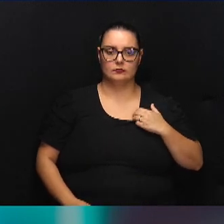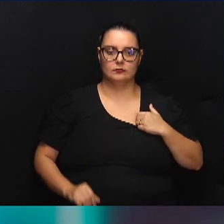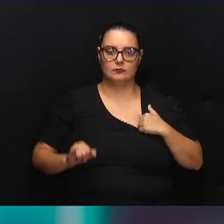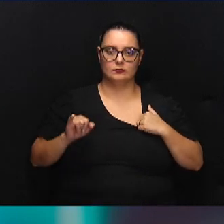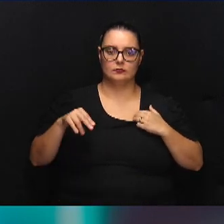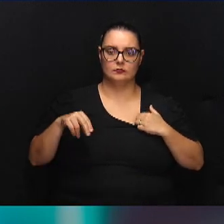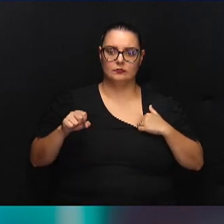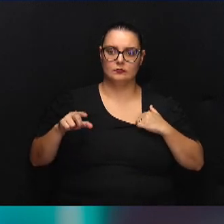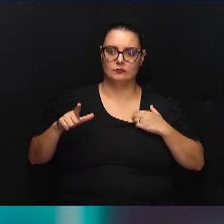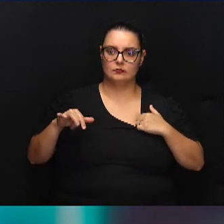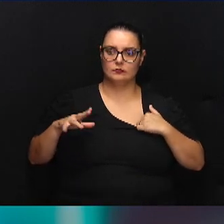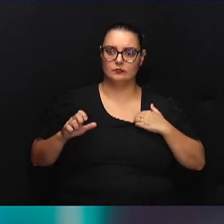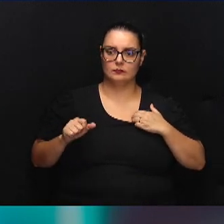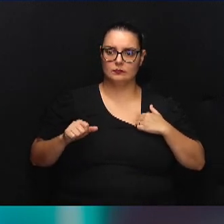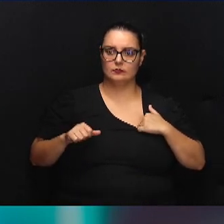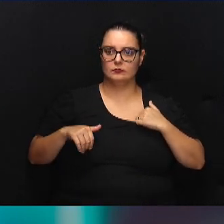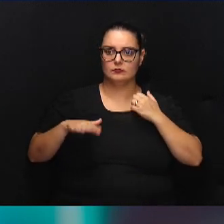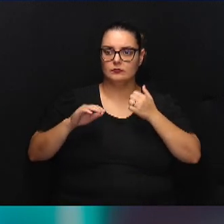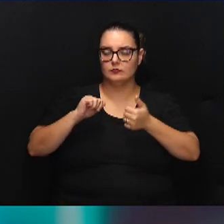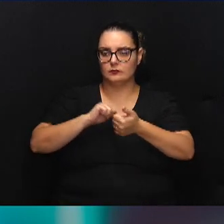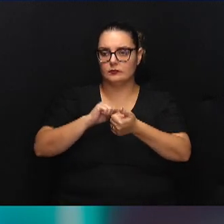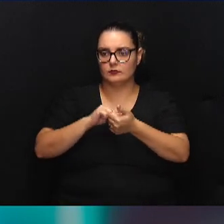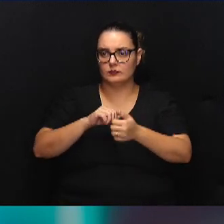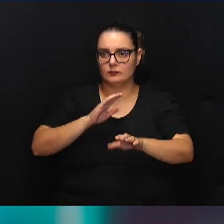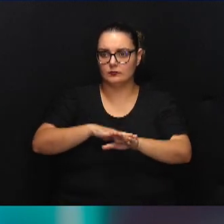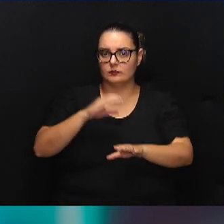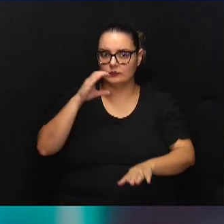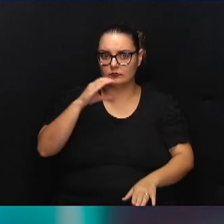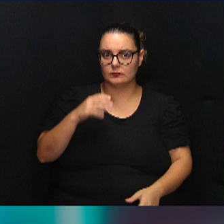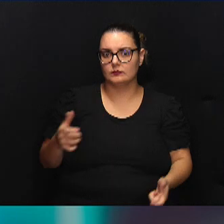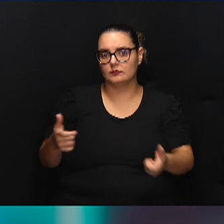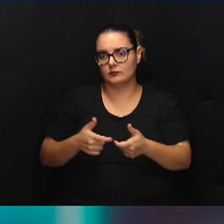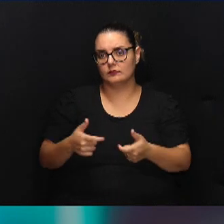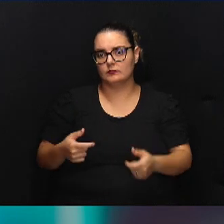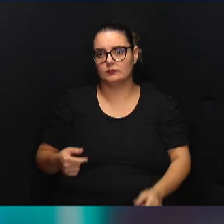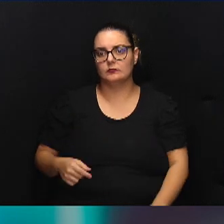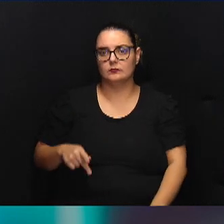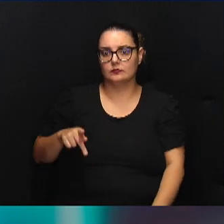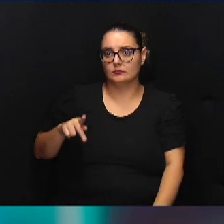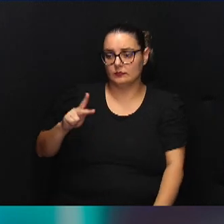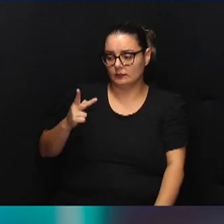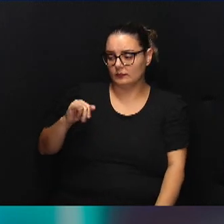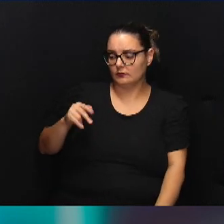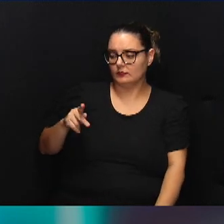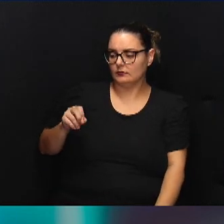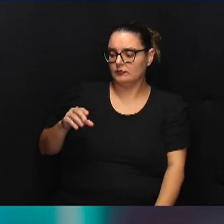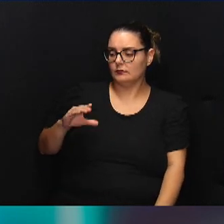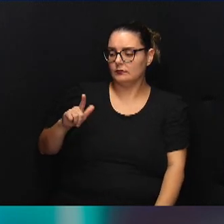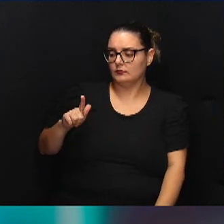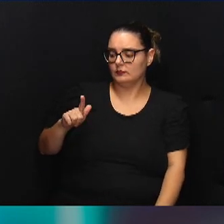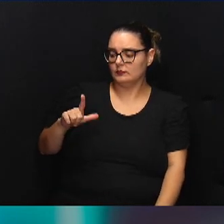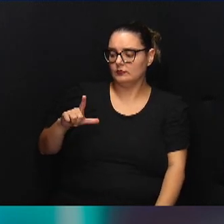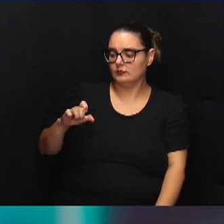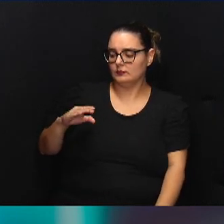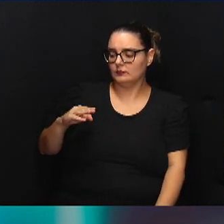qualidade para ter uma ação mais rápida, mais efetiva e com menos risco de hipoglicemia, né?